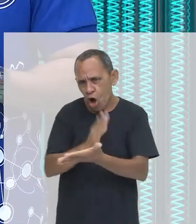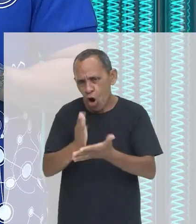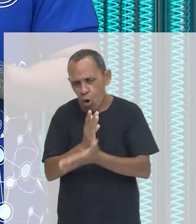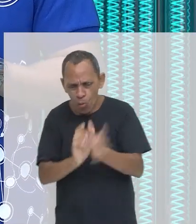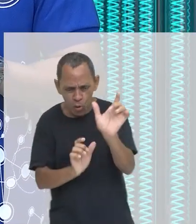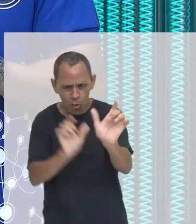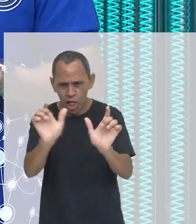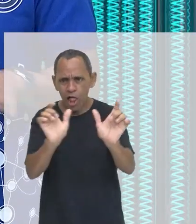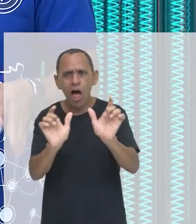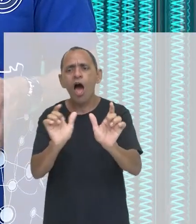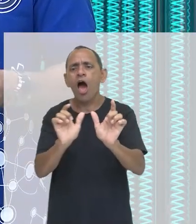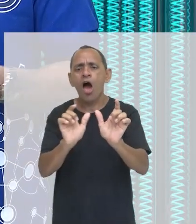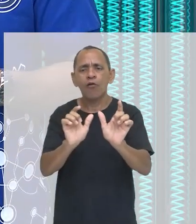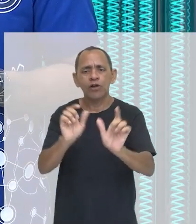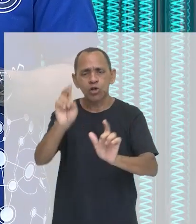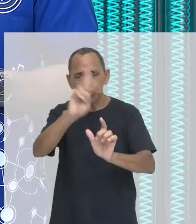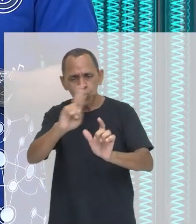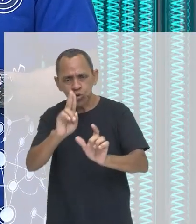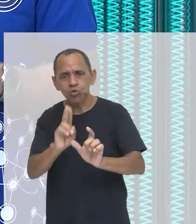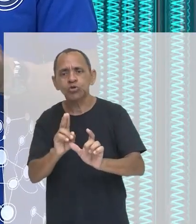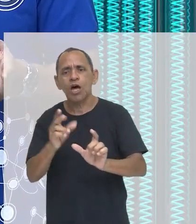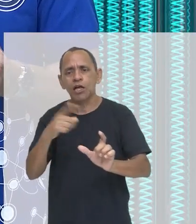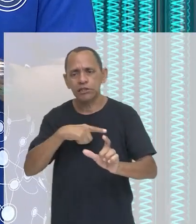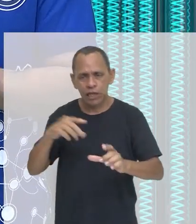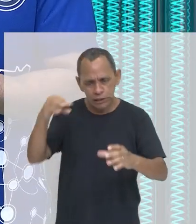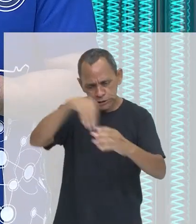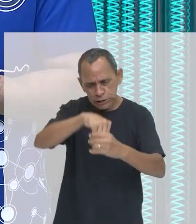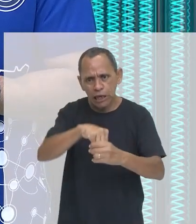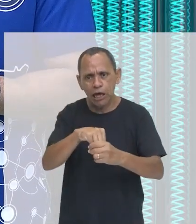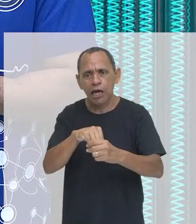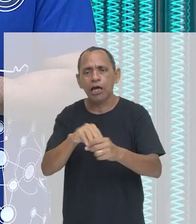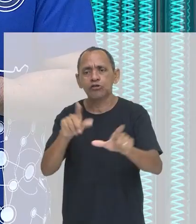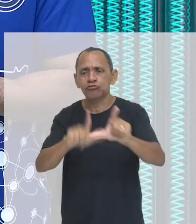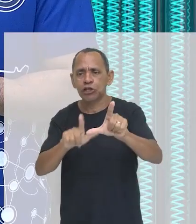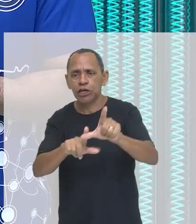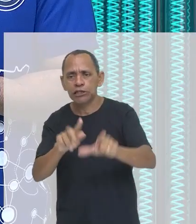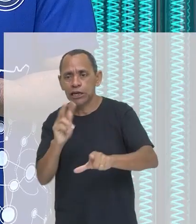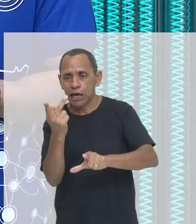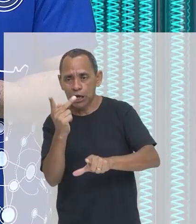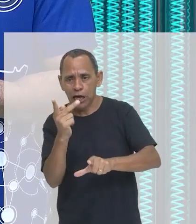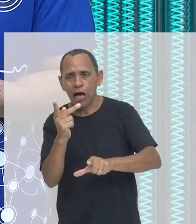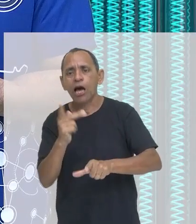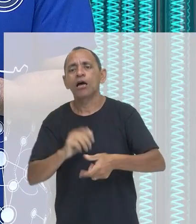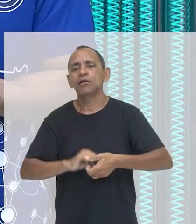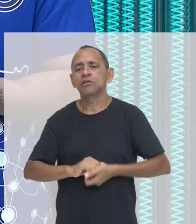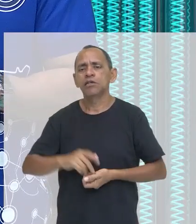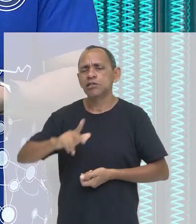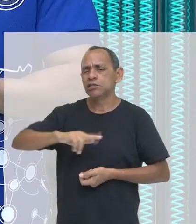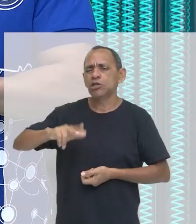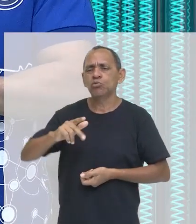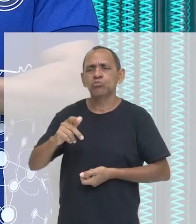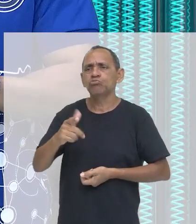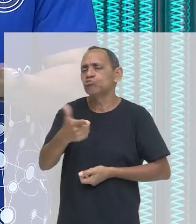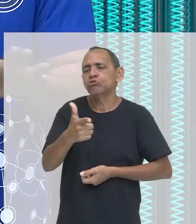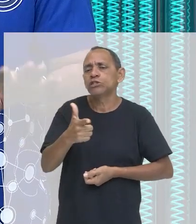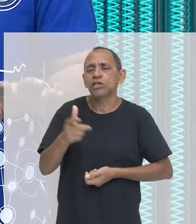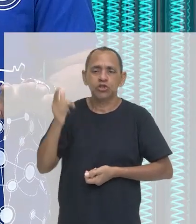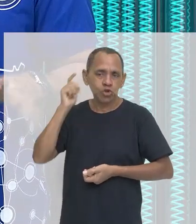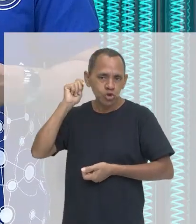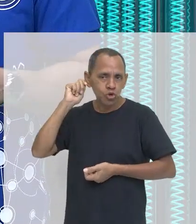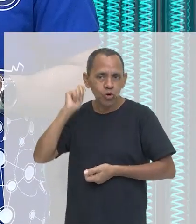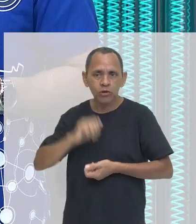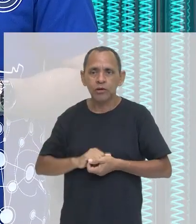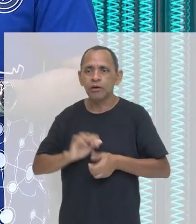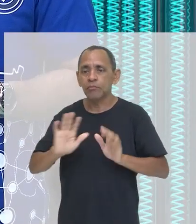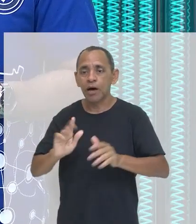meio da palavra, via de regra, ele não tem som. No entanto, na língua inglesa, o H, ele possui. A grande